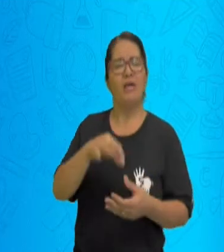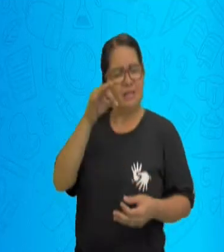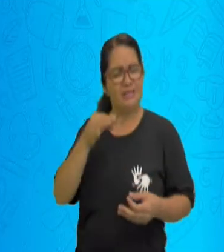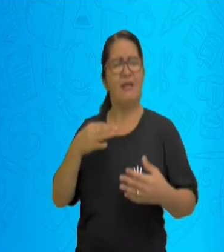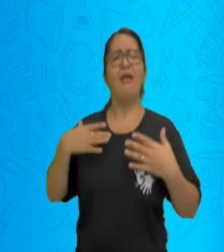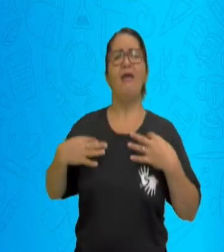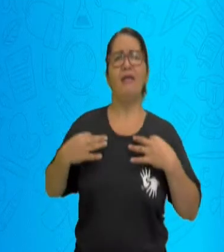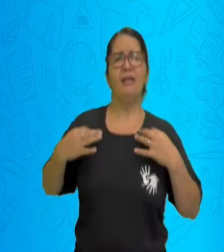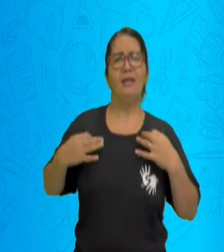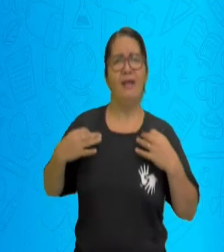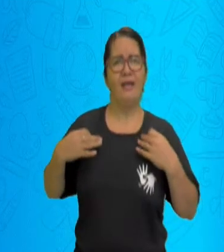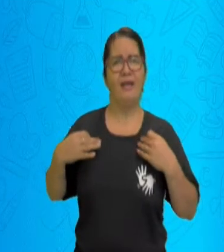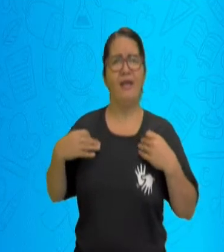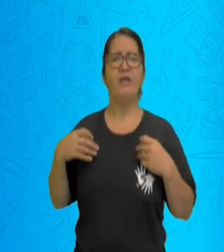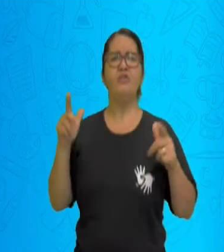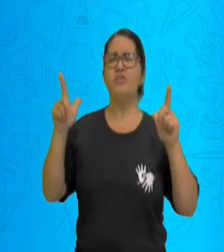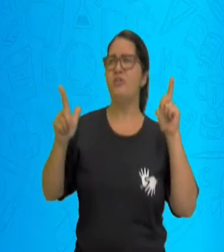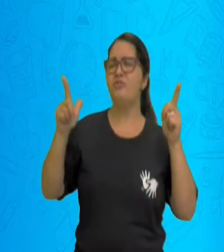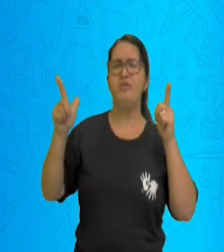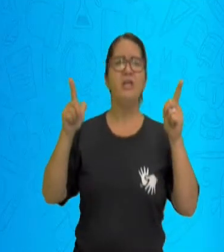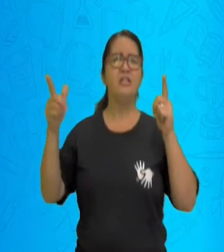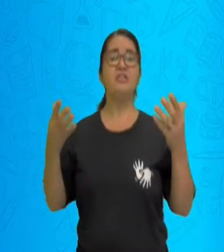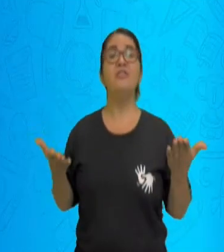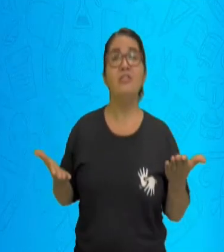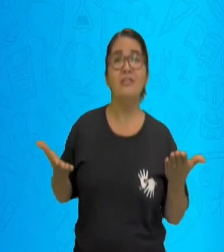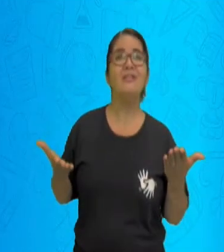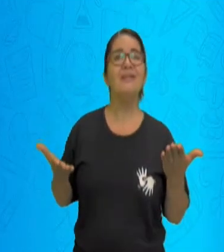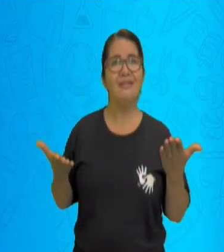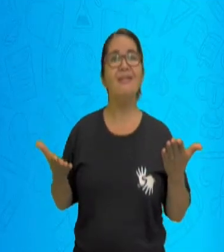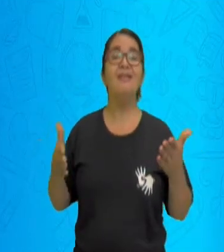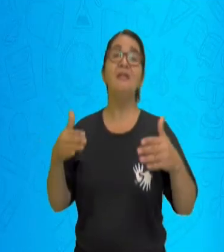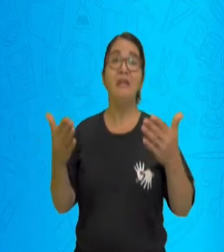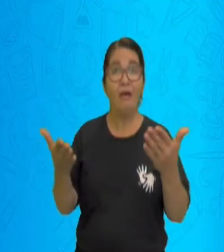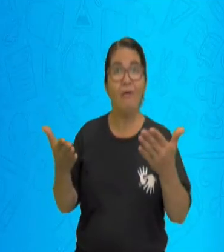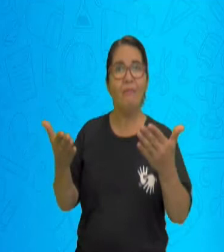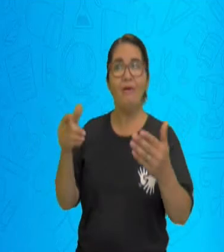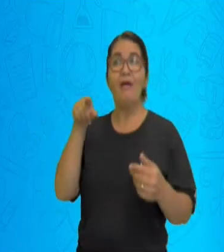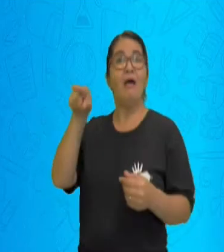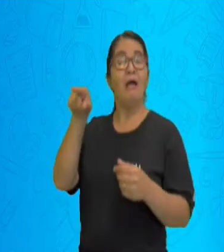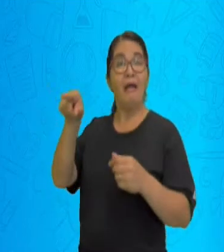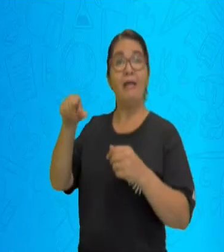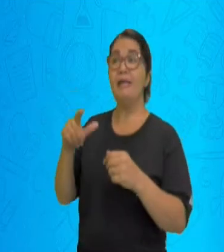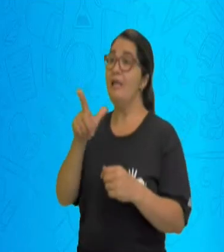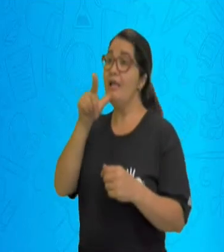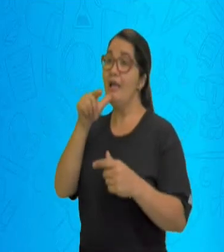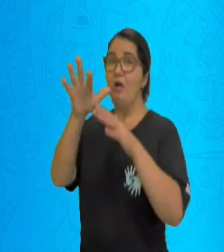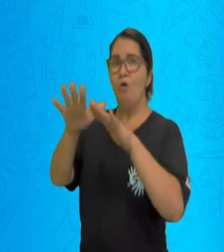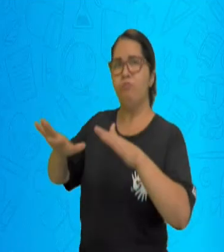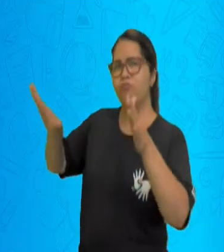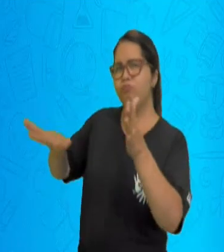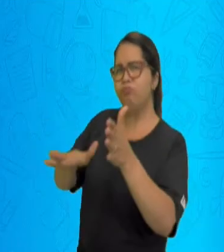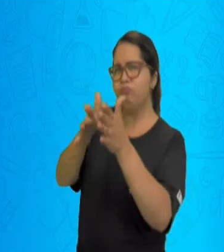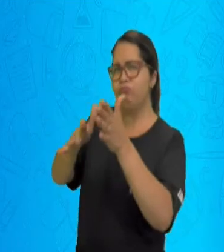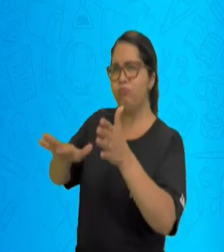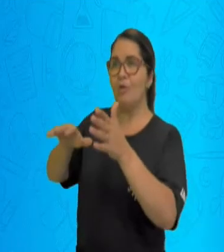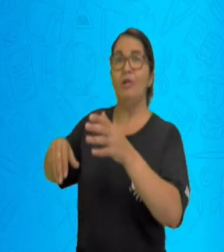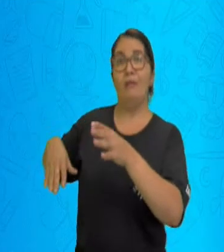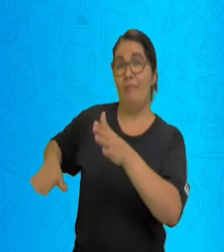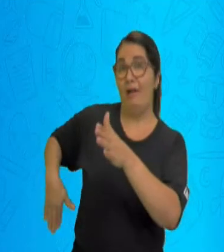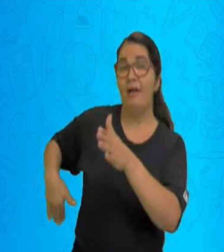praia, com um surfista, você vai adequar a sua linguagem. Não precisa usar essa linguagem